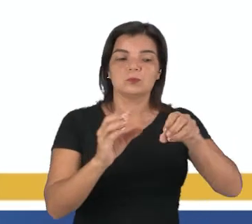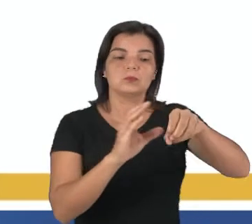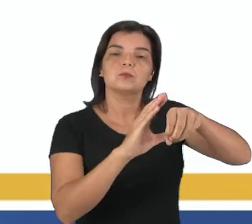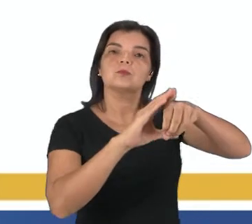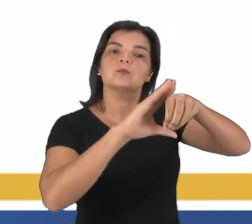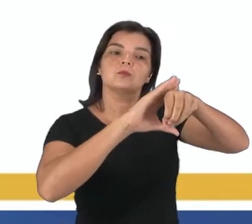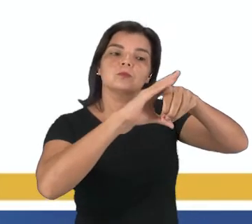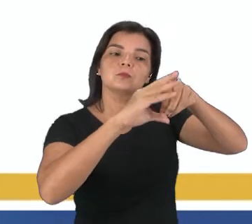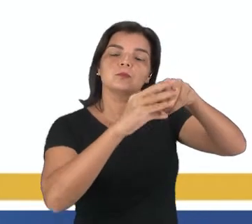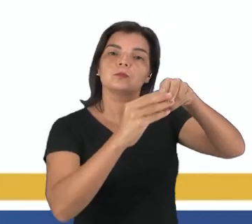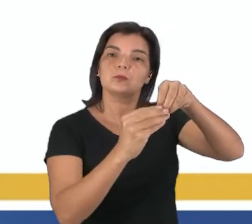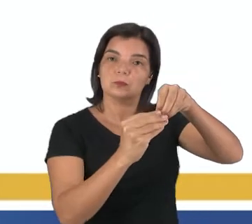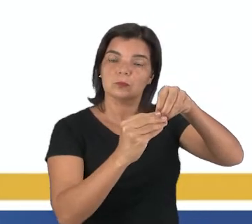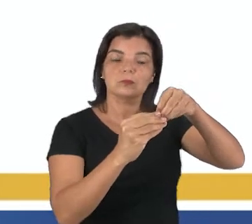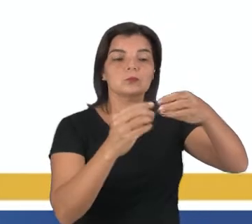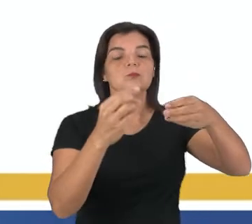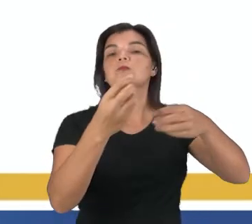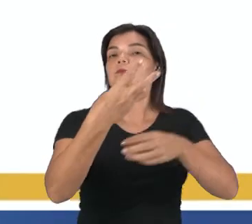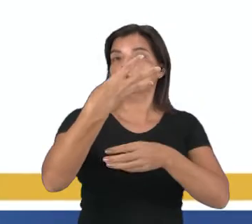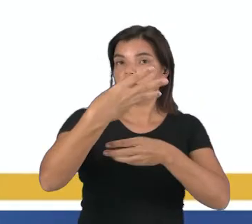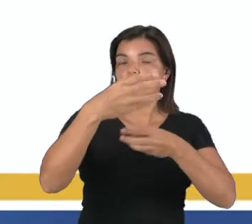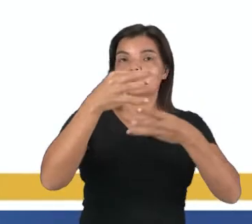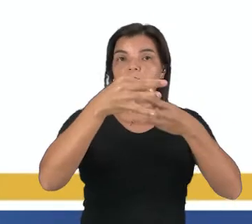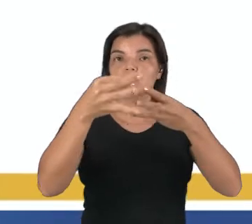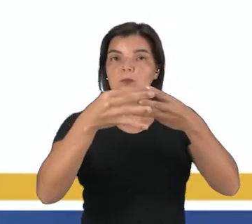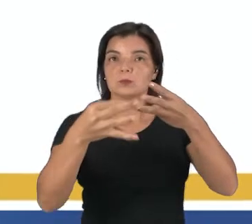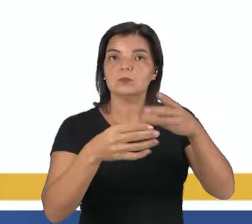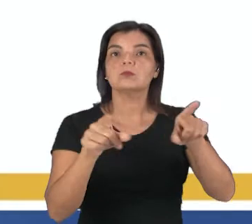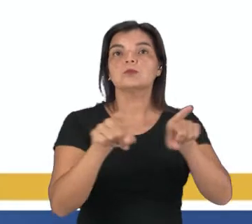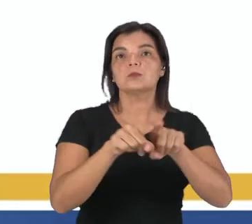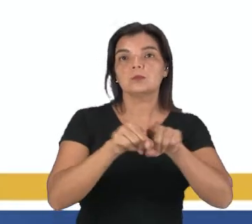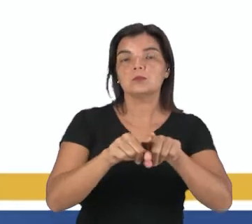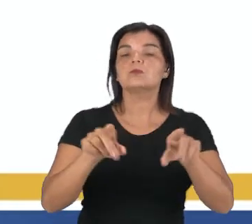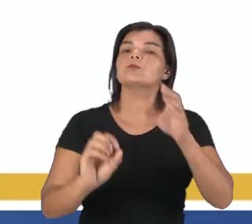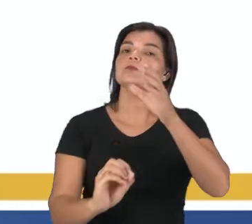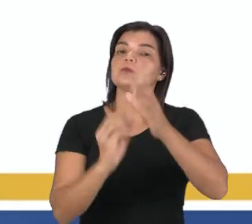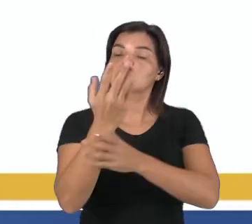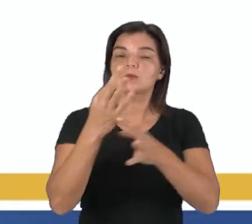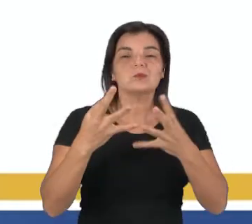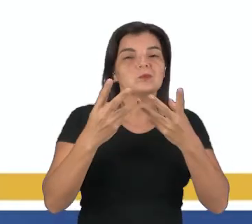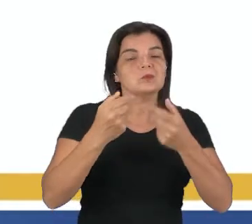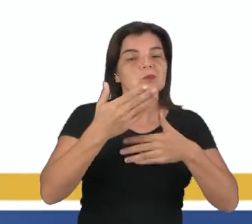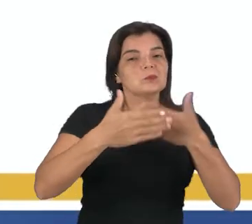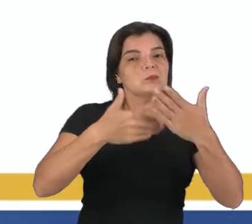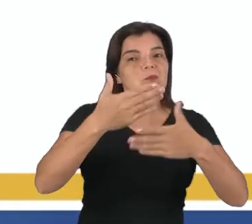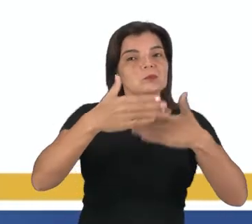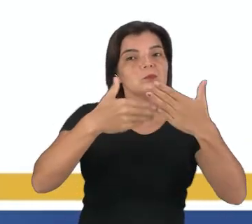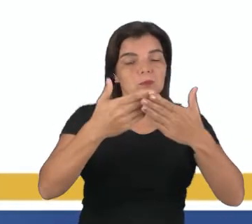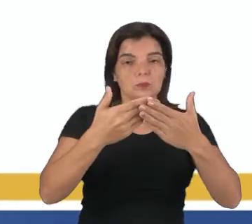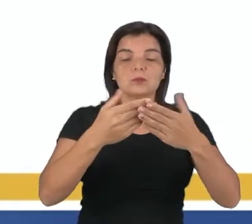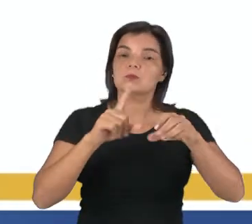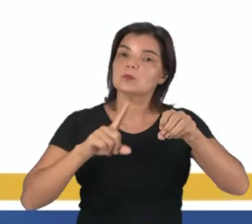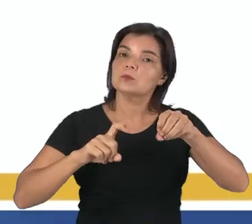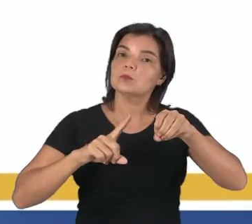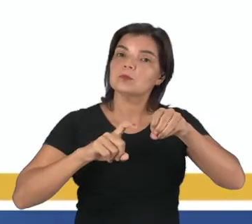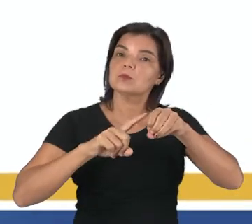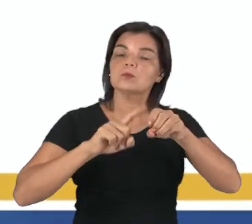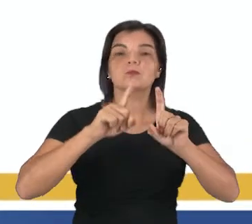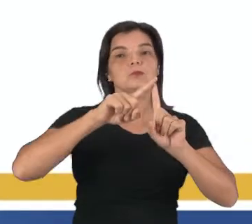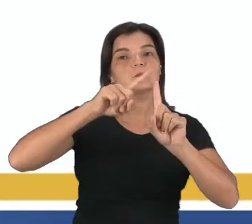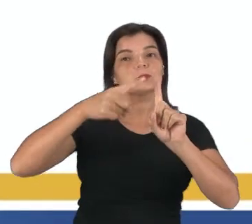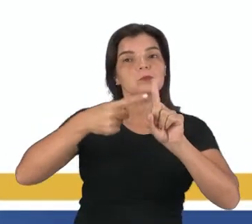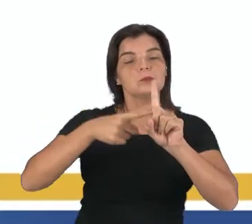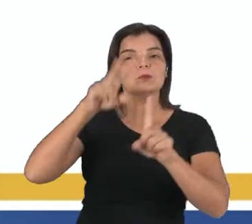pera, que é composto por 3 camadas de tecido, e é o local onde ocorrerá todo o desenvolvimento do feto durante a